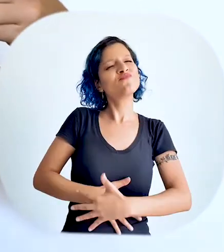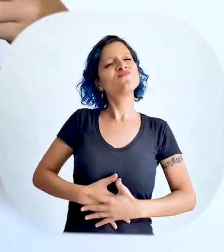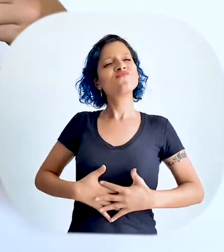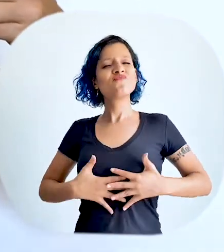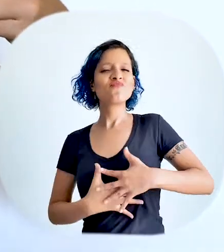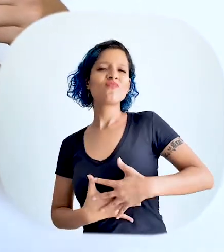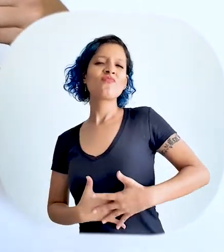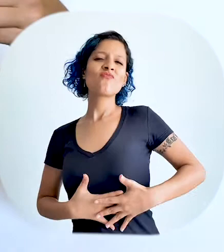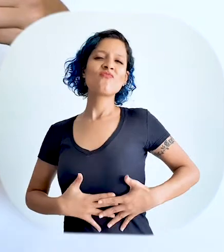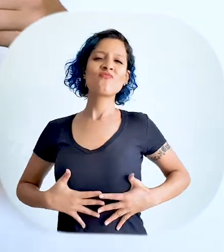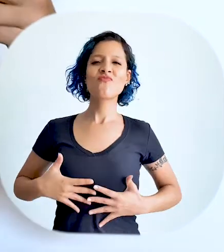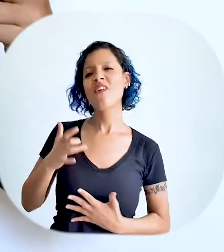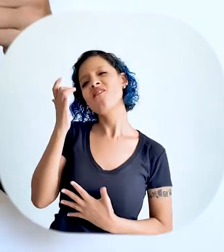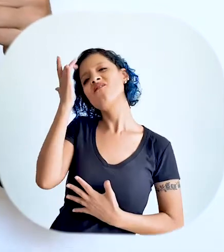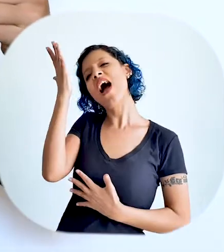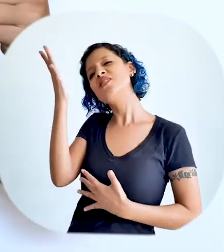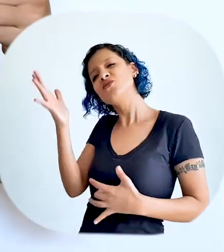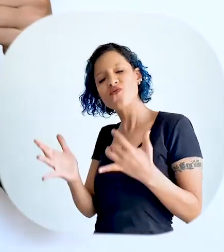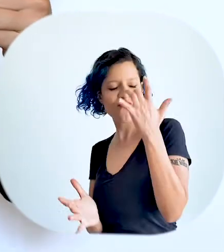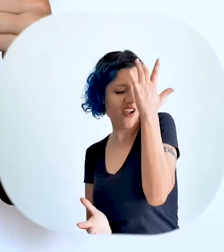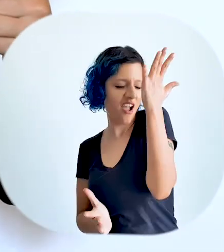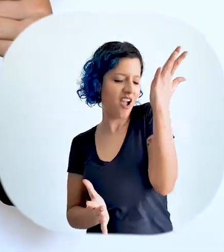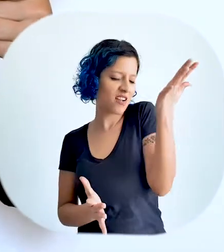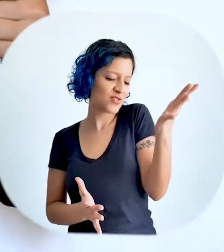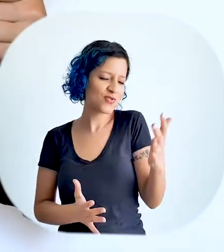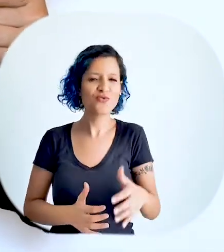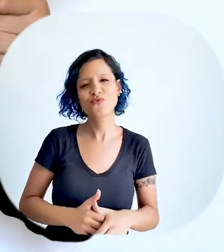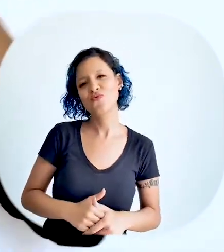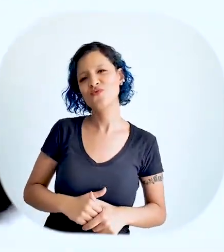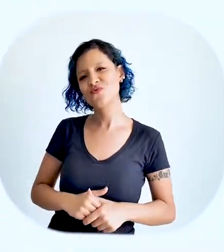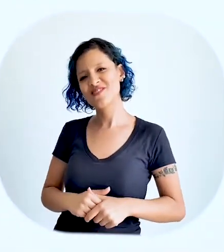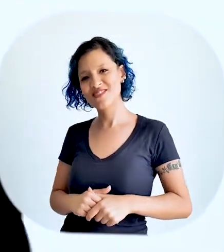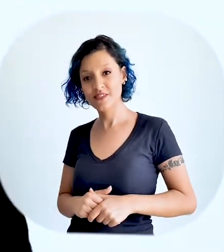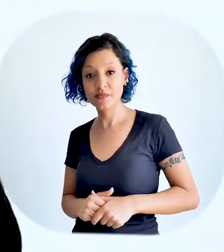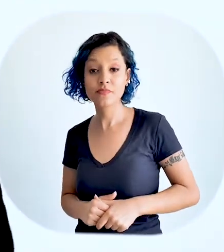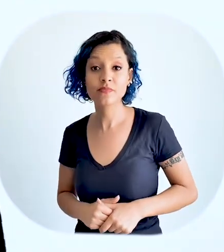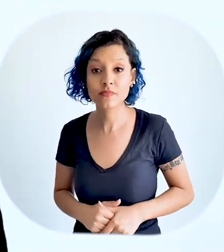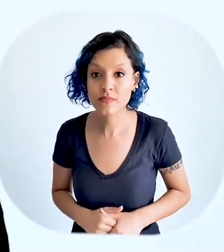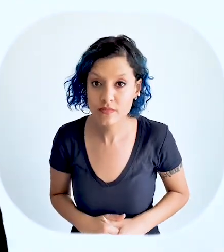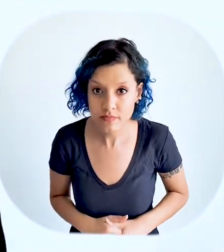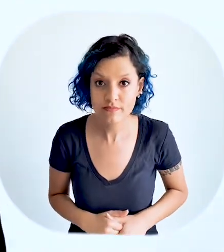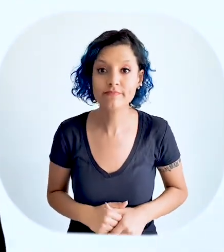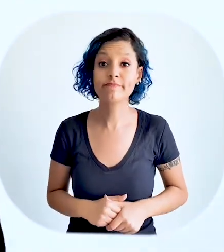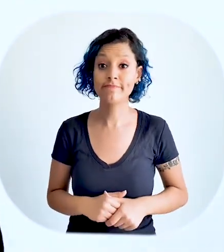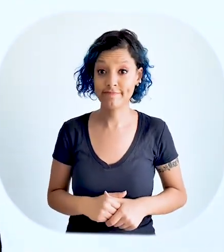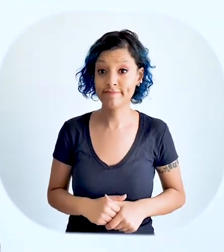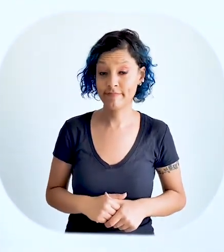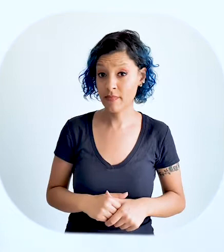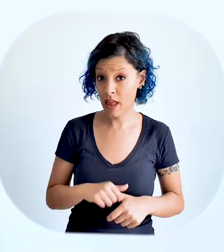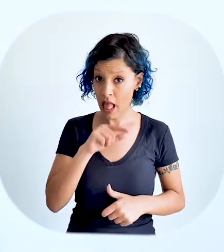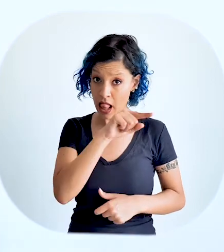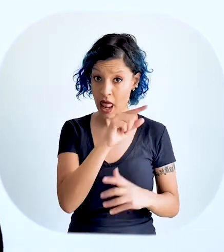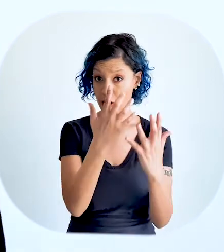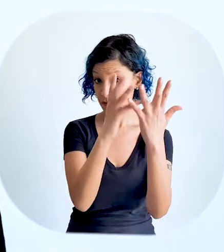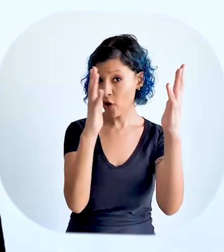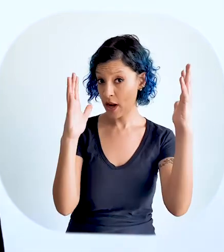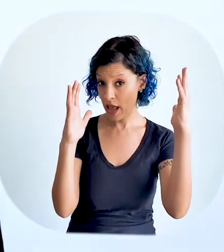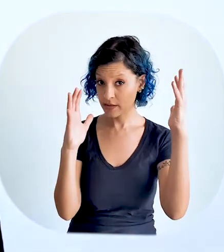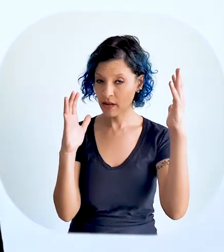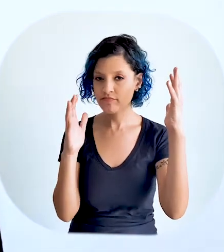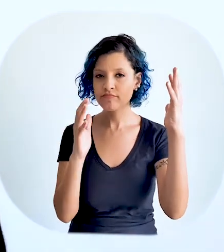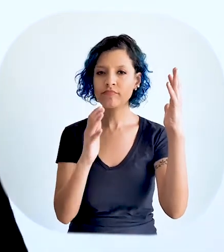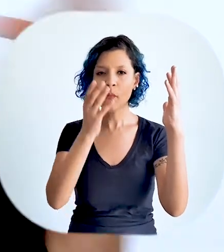Chegando no seu seu esconderijo na floresta,